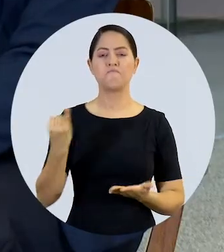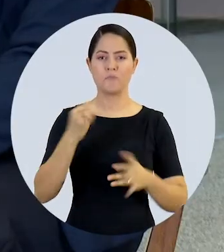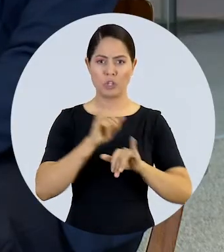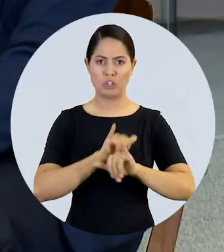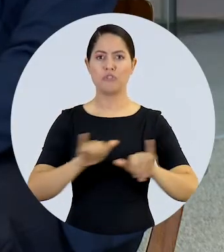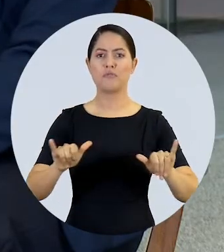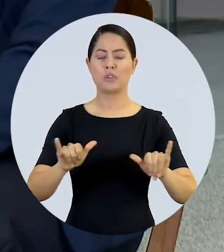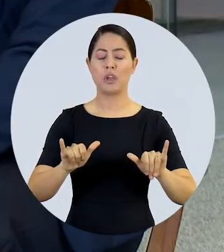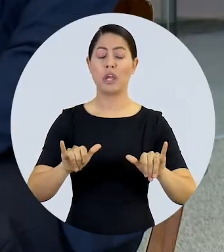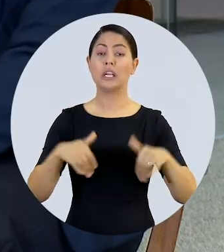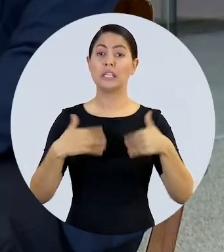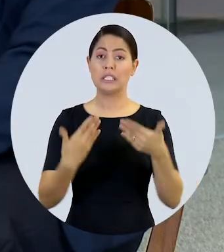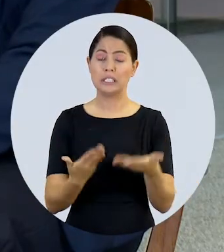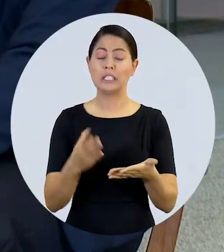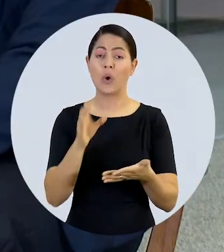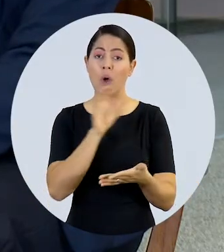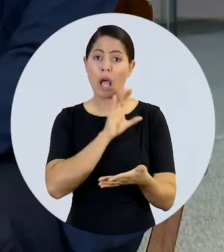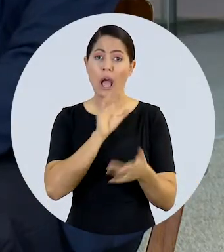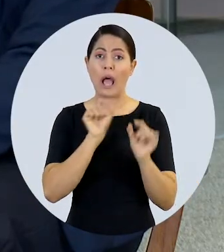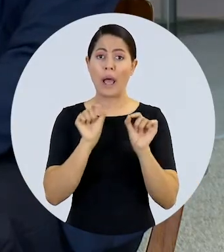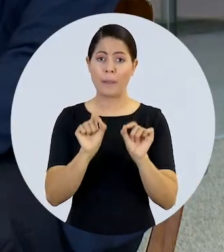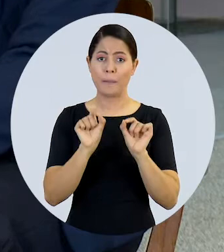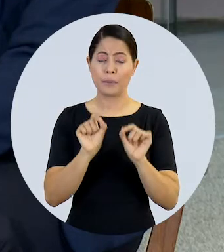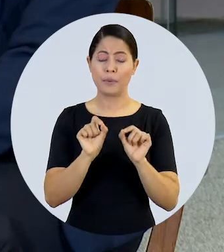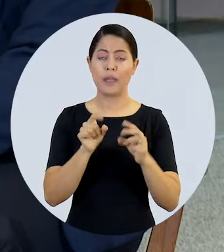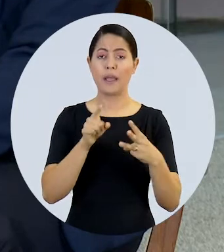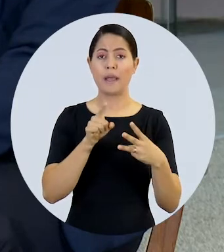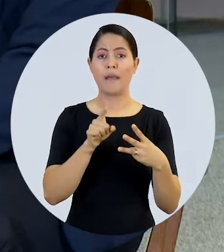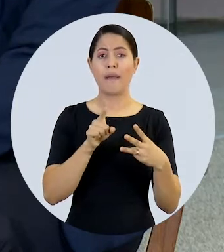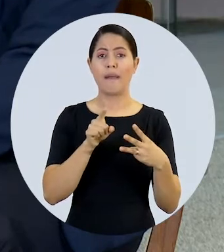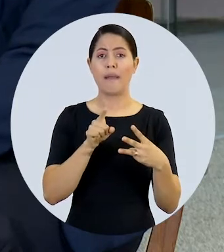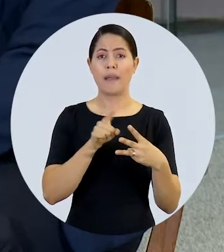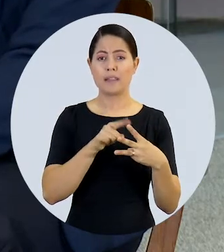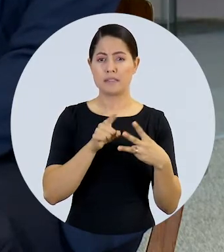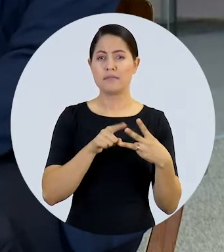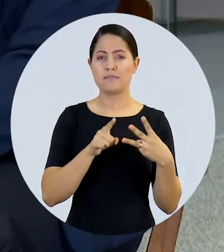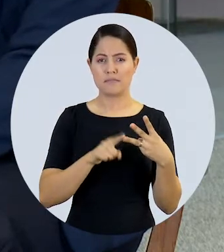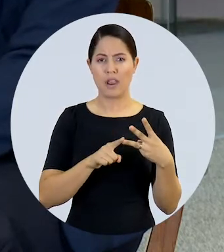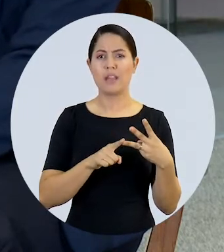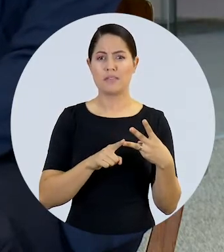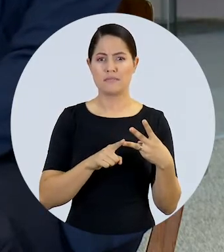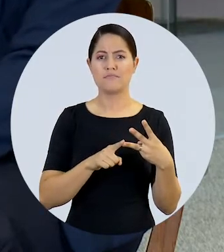caro. Então, assim, de pronto eu teria essas três